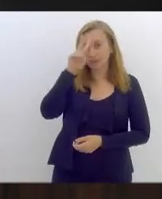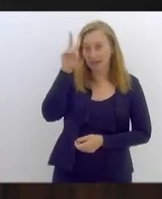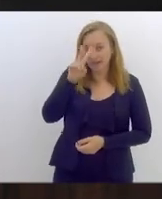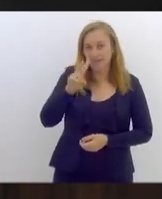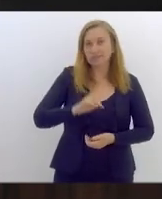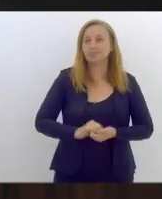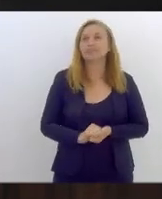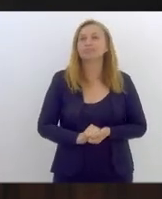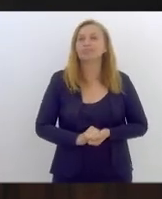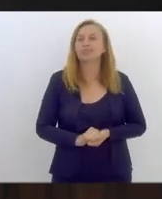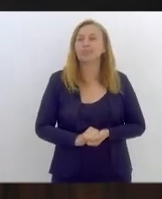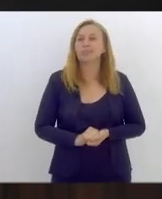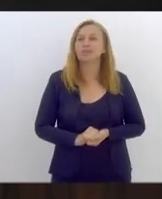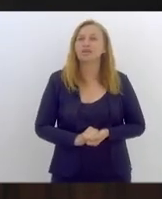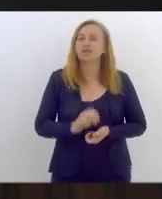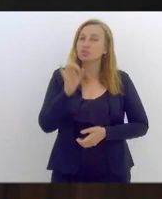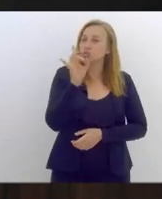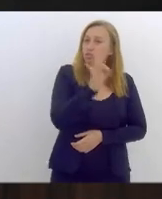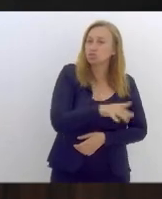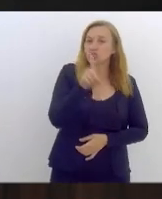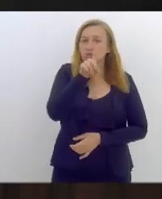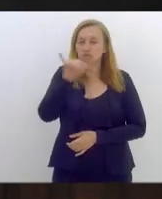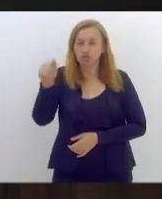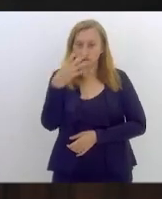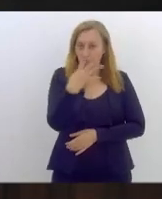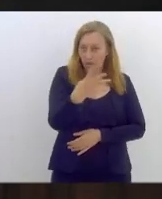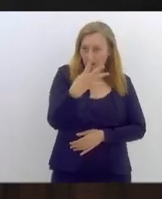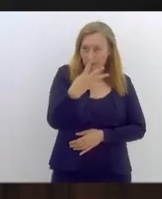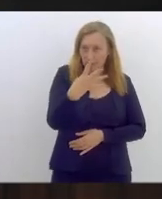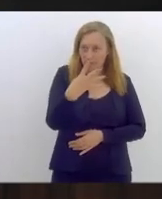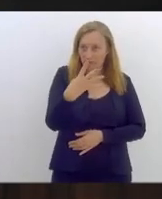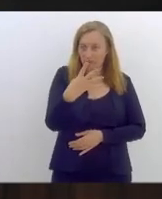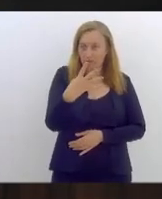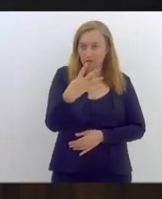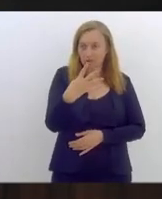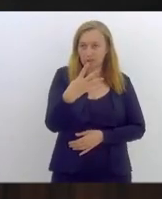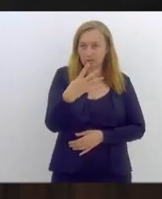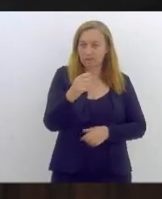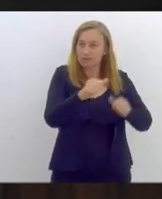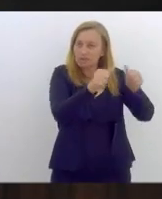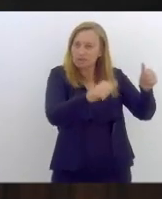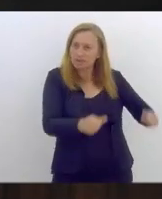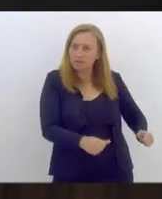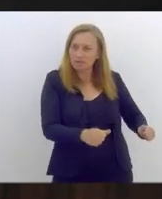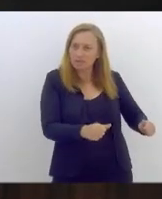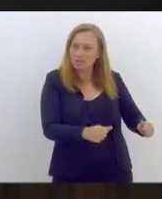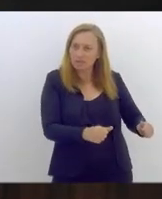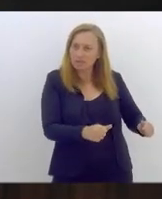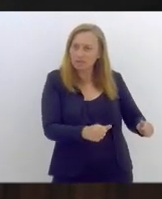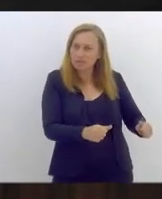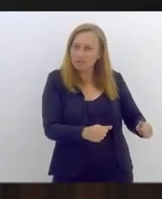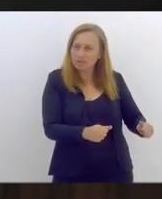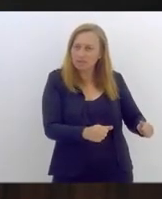que, no último dia 4, a estátua de Mãe Estela de Oxóssi,